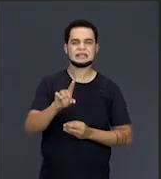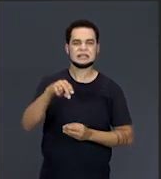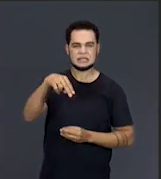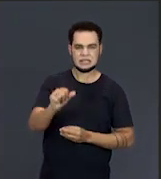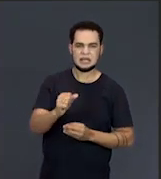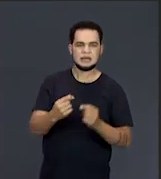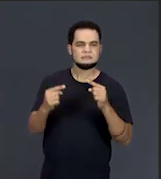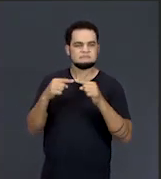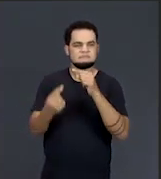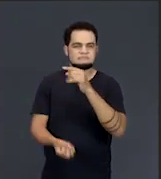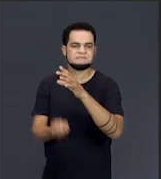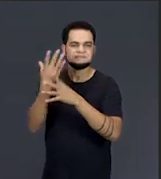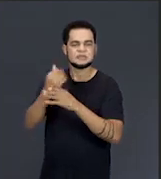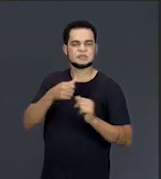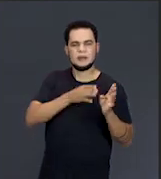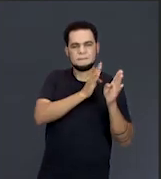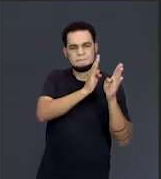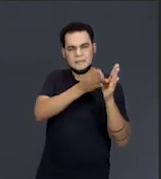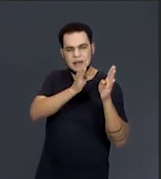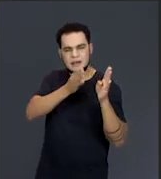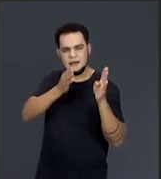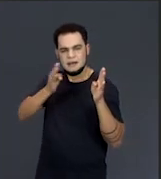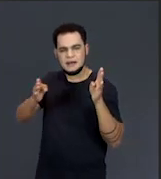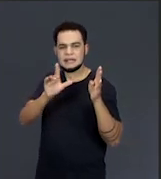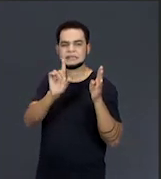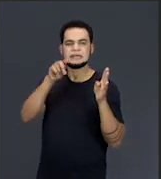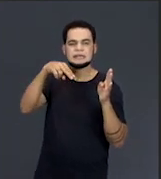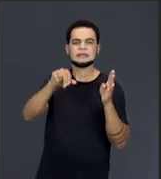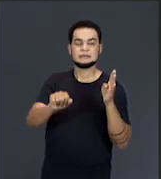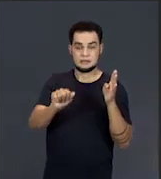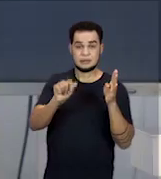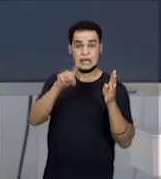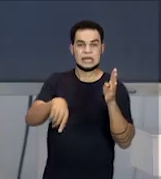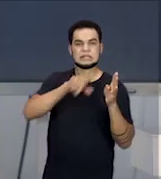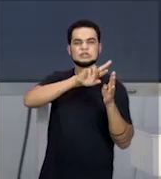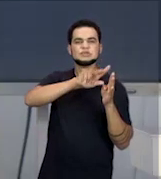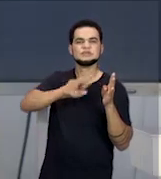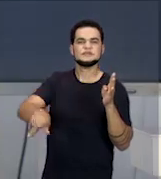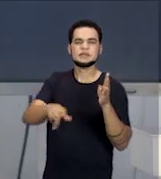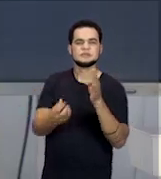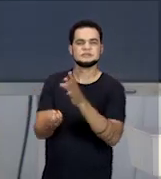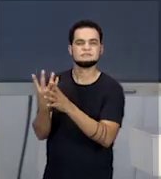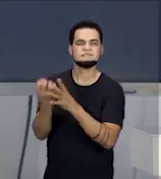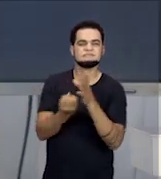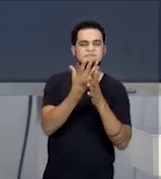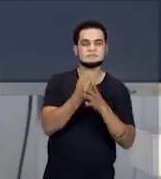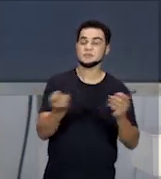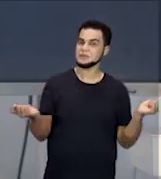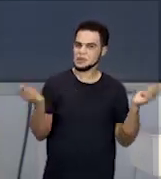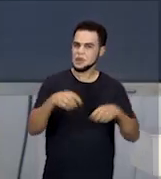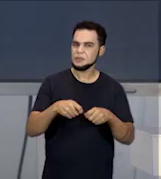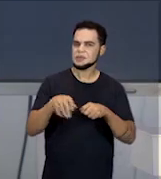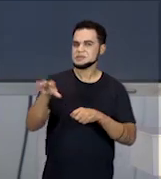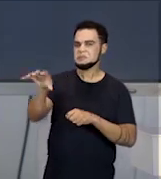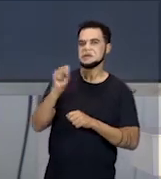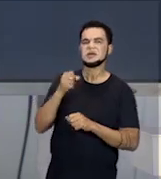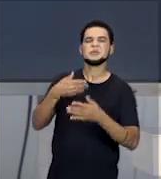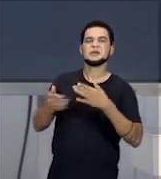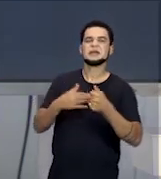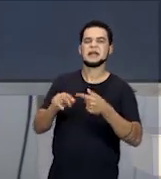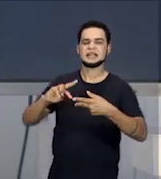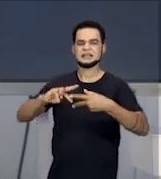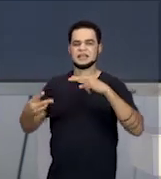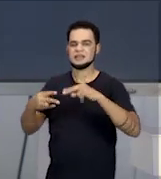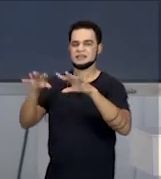de sequências de DNA proveniente de diferentes fontes. Então, eu posso pegar aí o DNA de qualquer espécie e